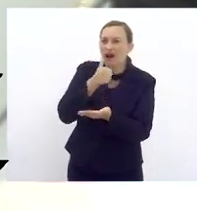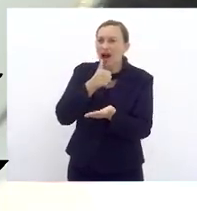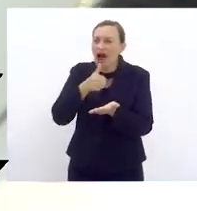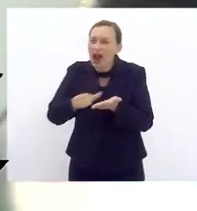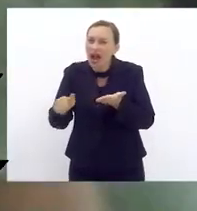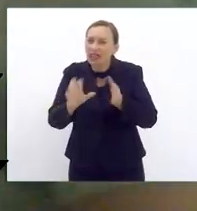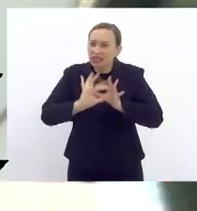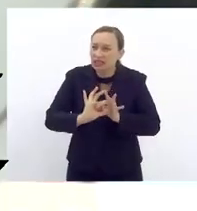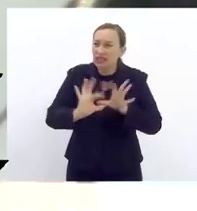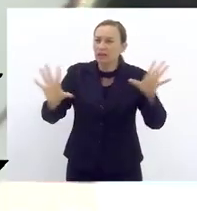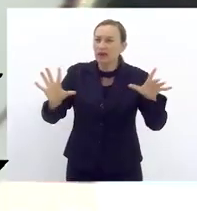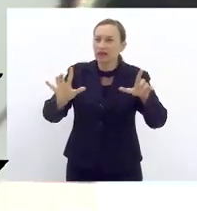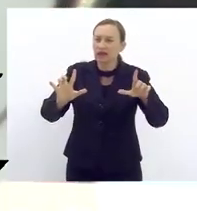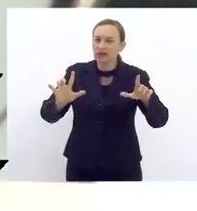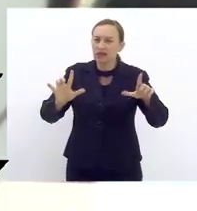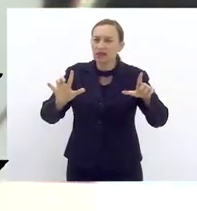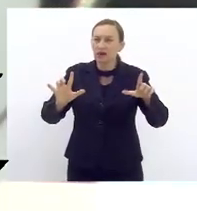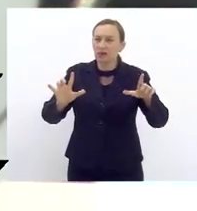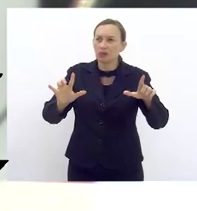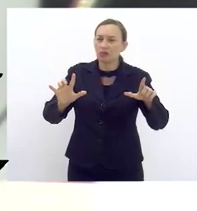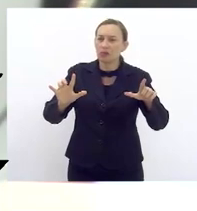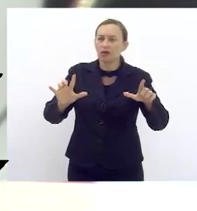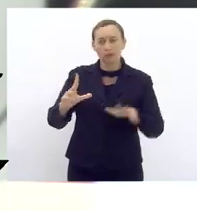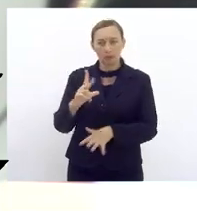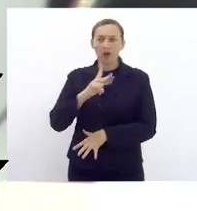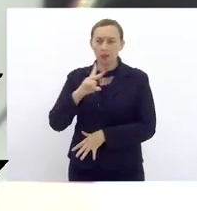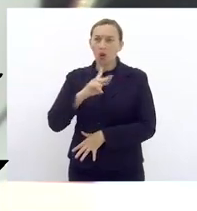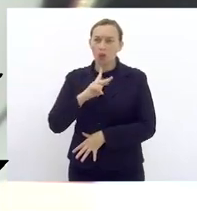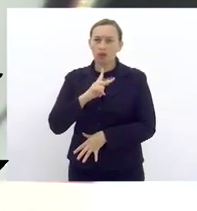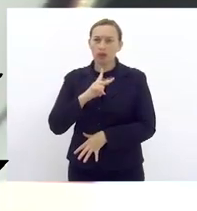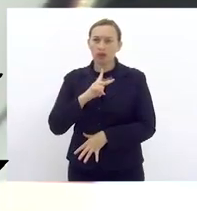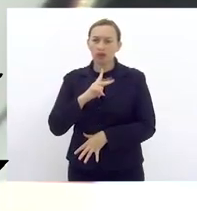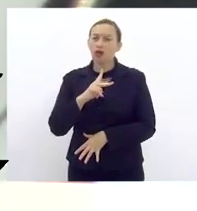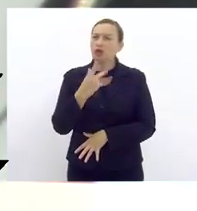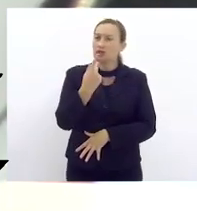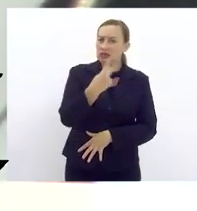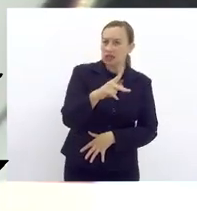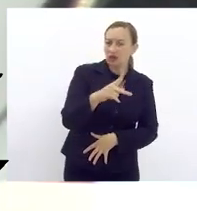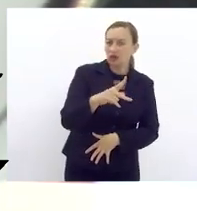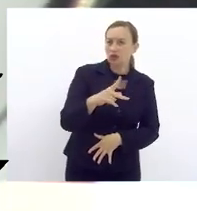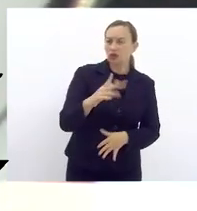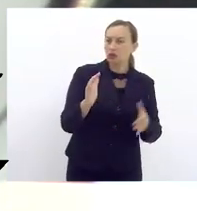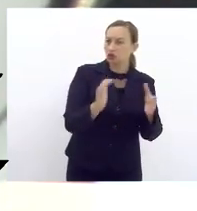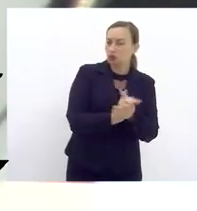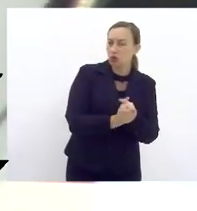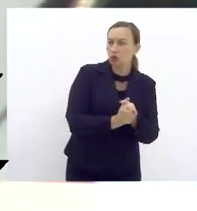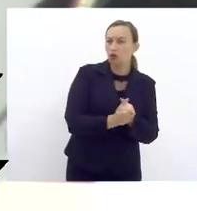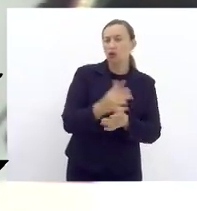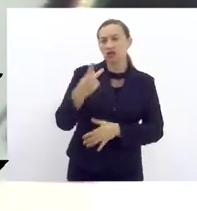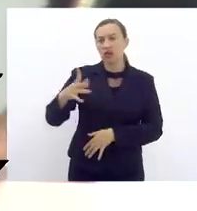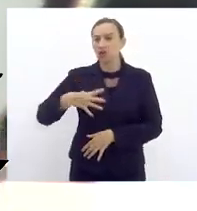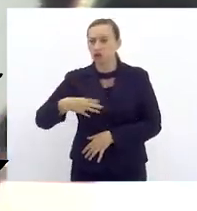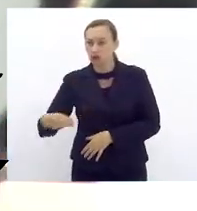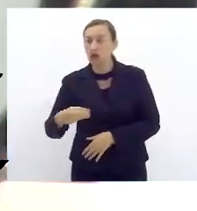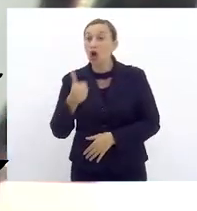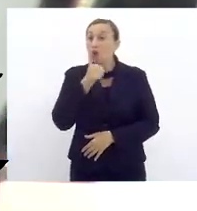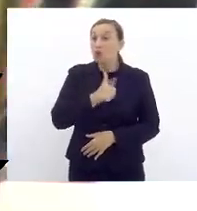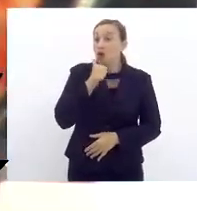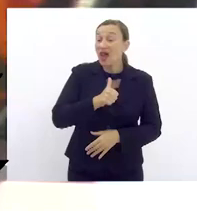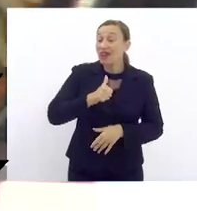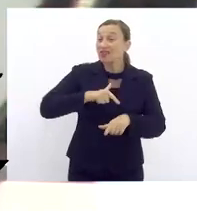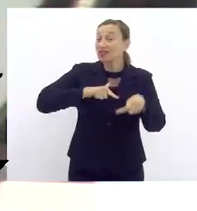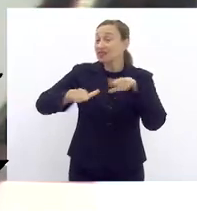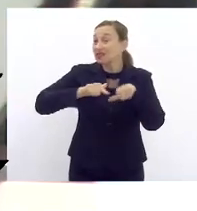é para si próprias né para os seus companheiros para os seus filhos enfim mulheres que trabalham